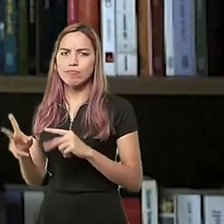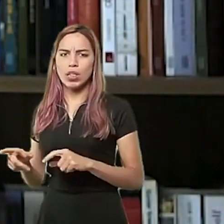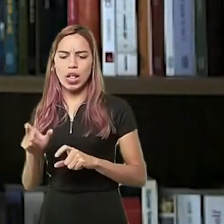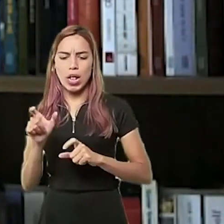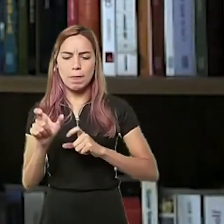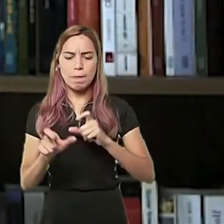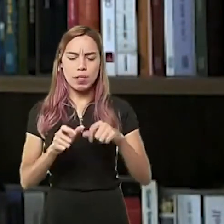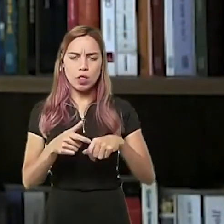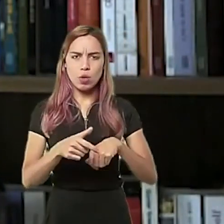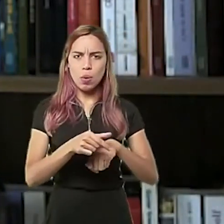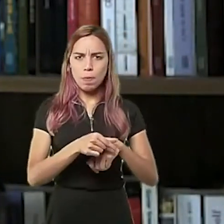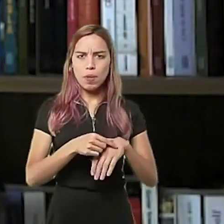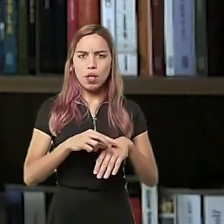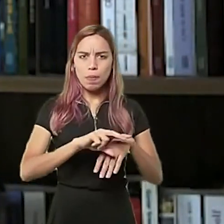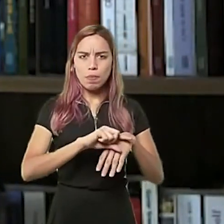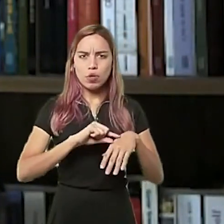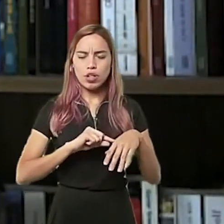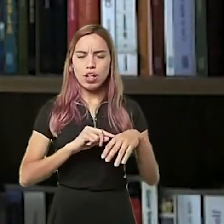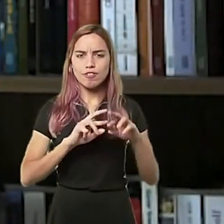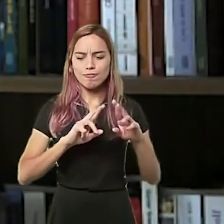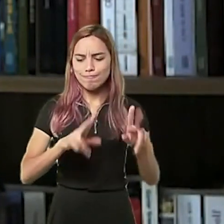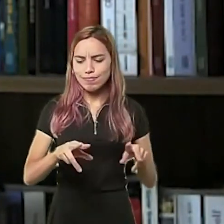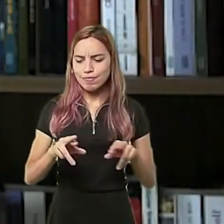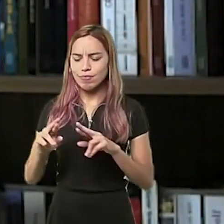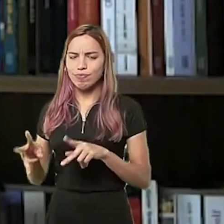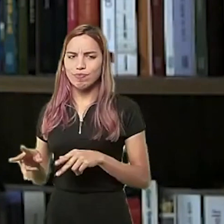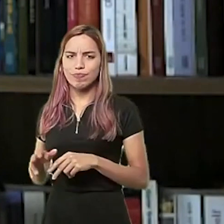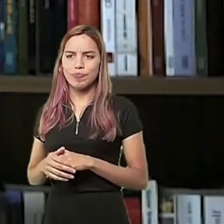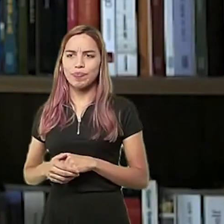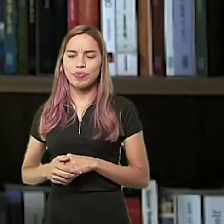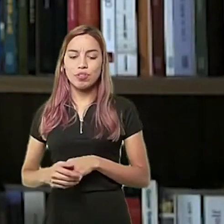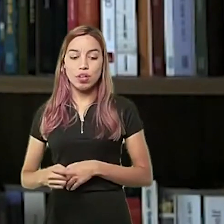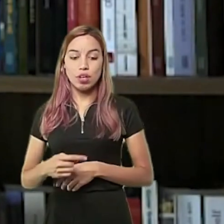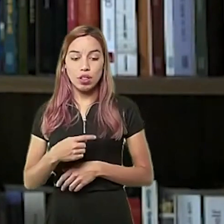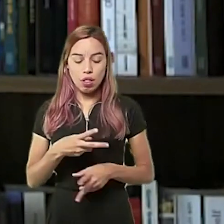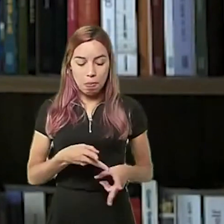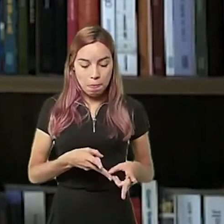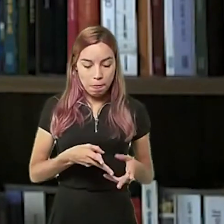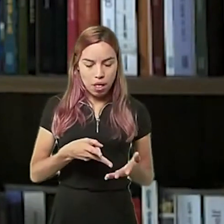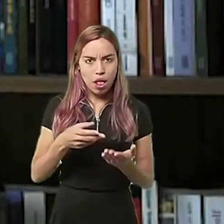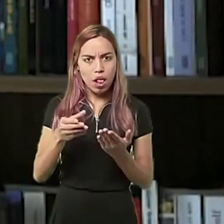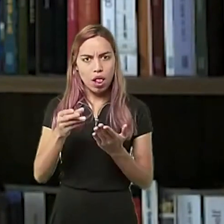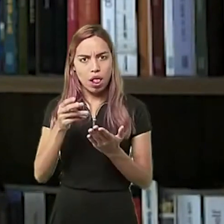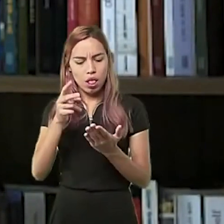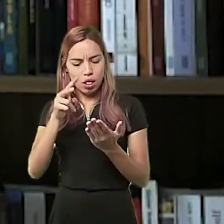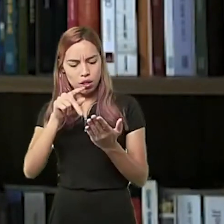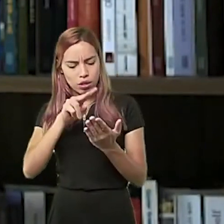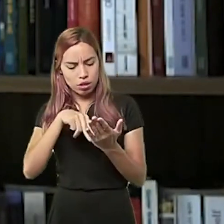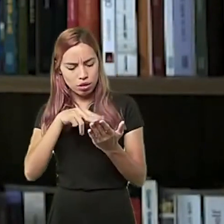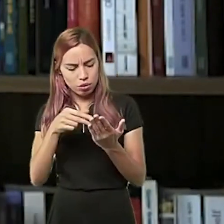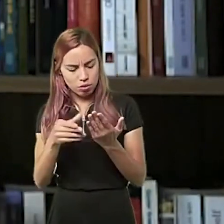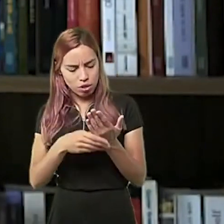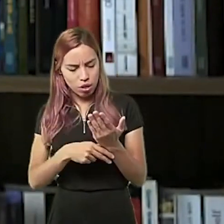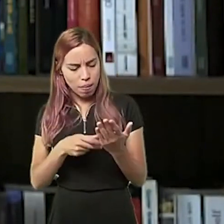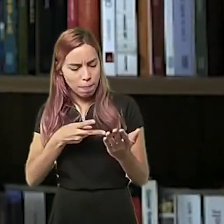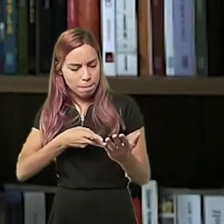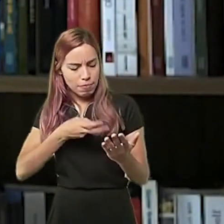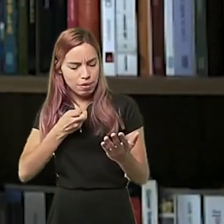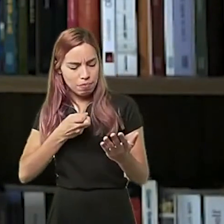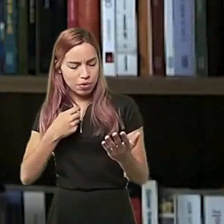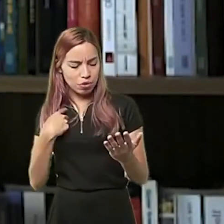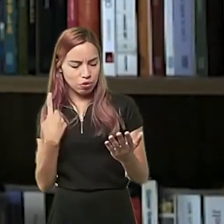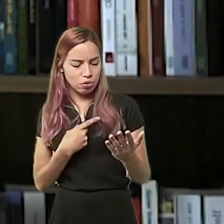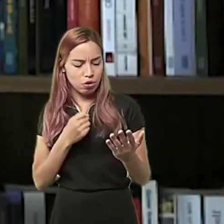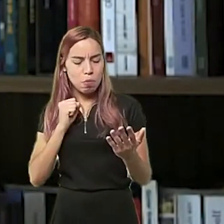ainda assim nos mostra que a gente pode viver e se deparar com o imponderável,